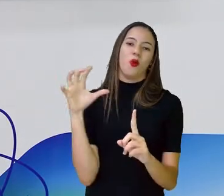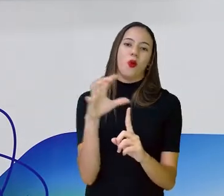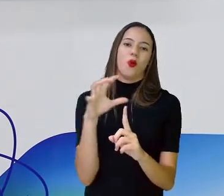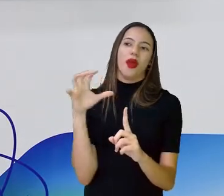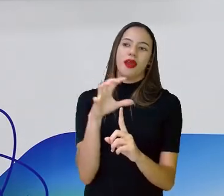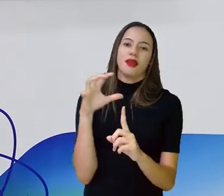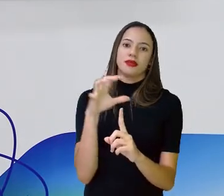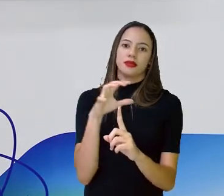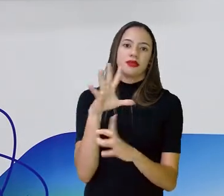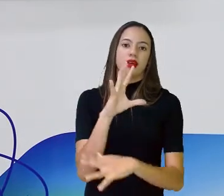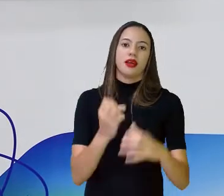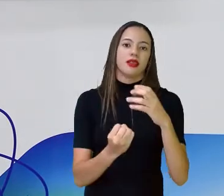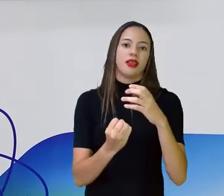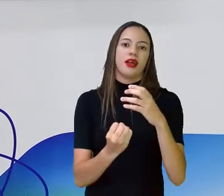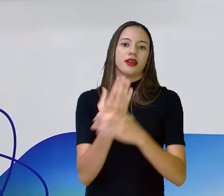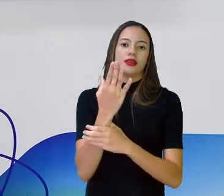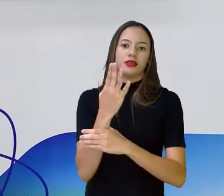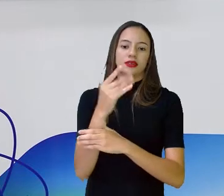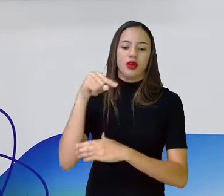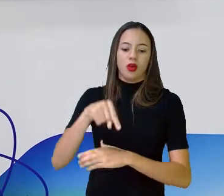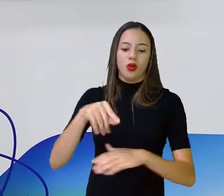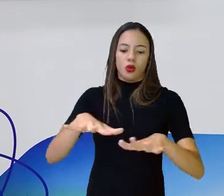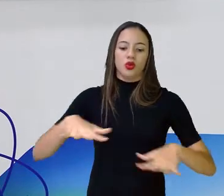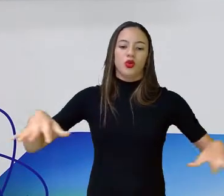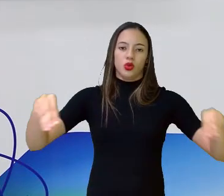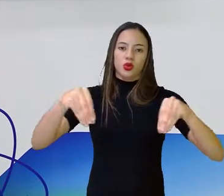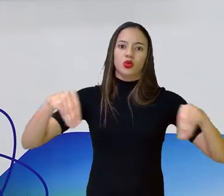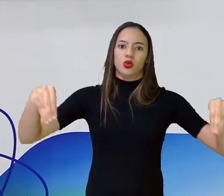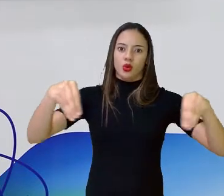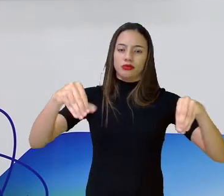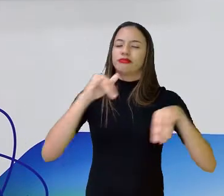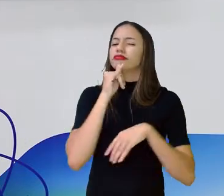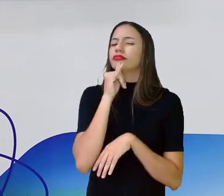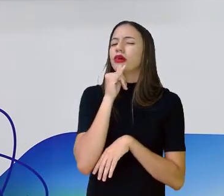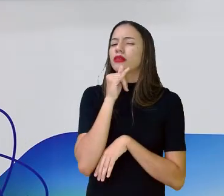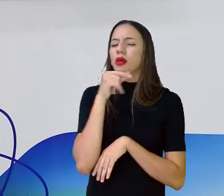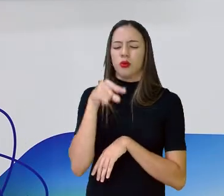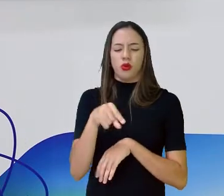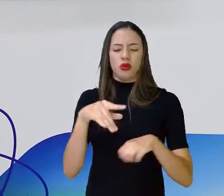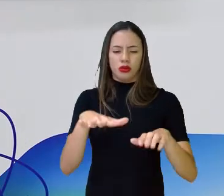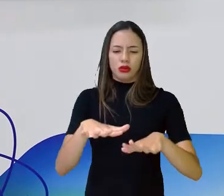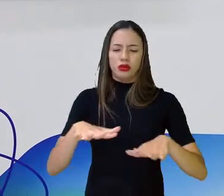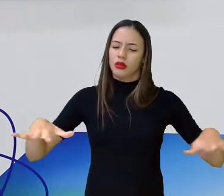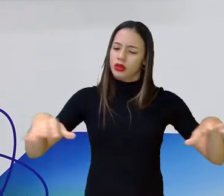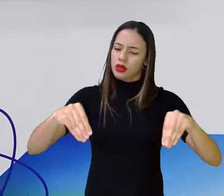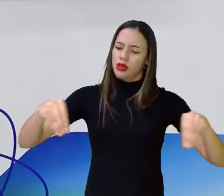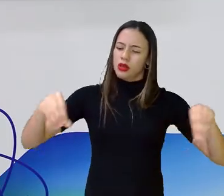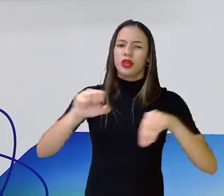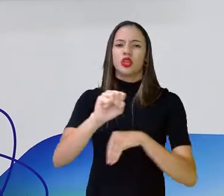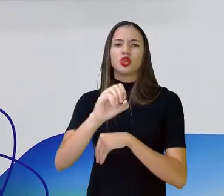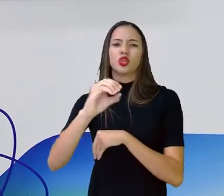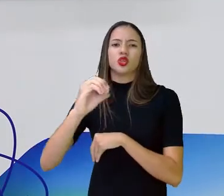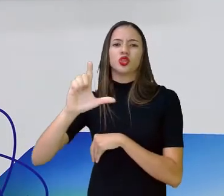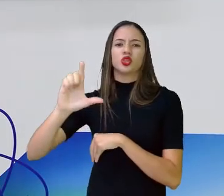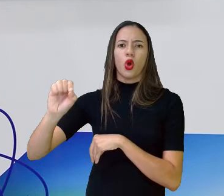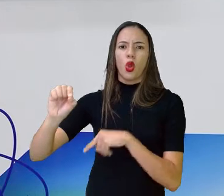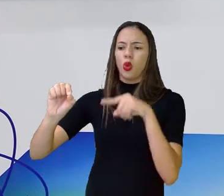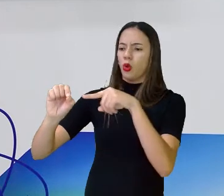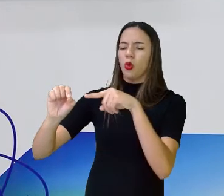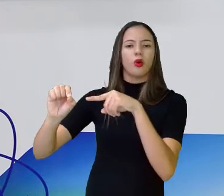na formação do solo. E aí, quando a gente pensa, o solo arenoso tem as